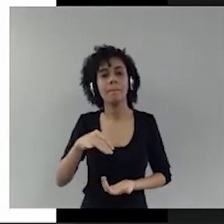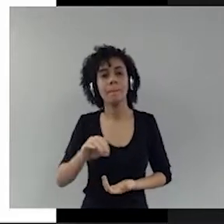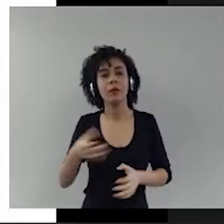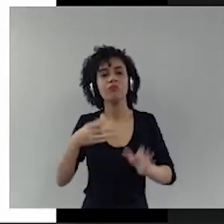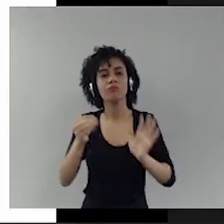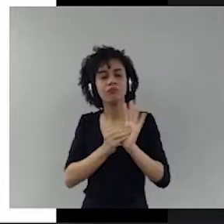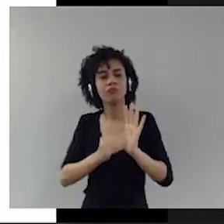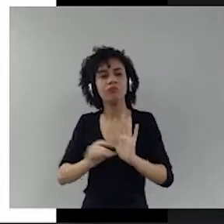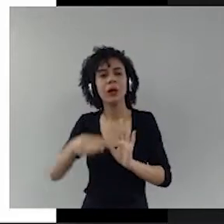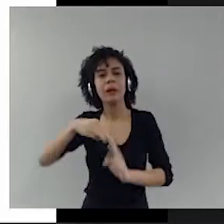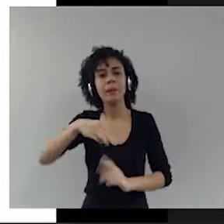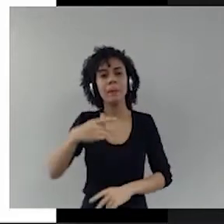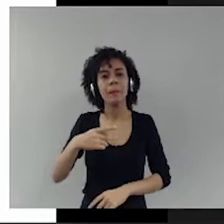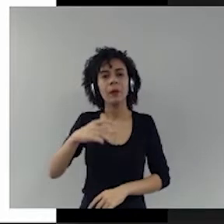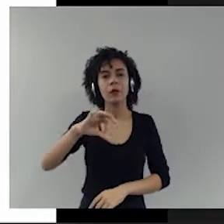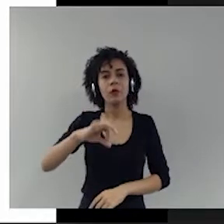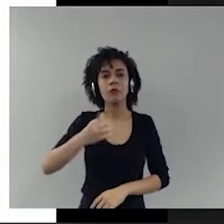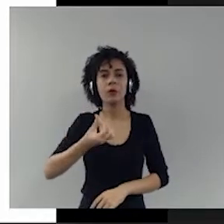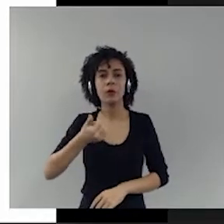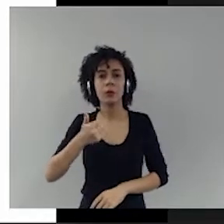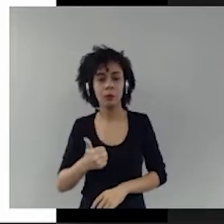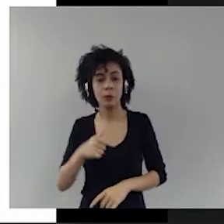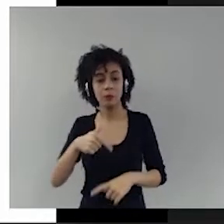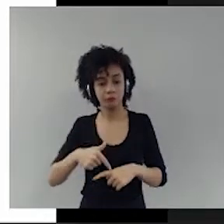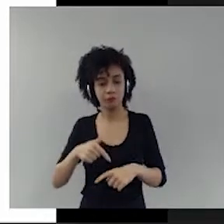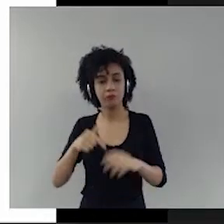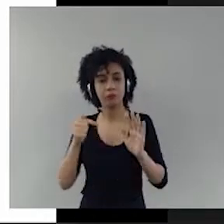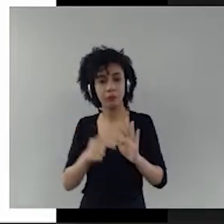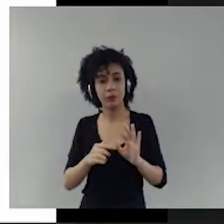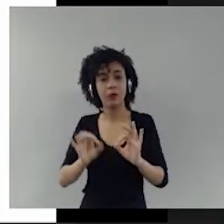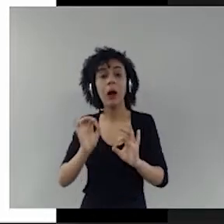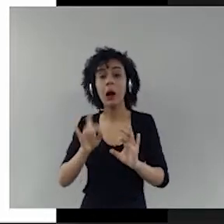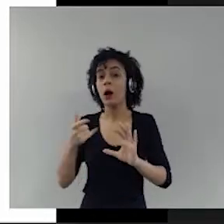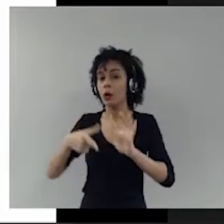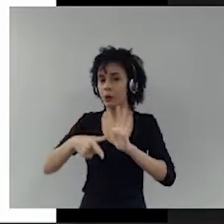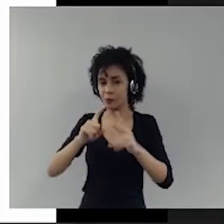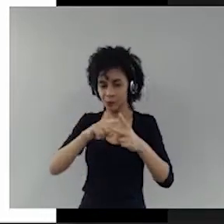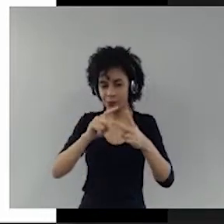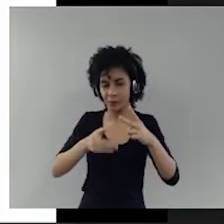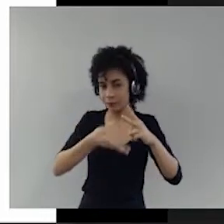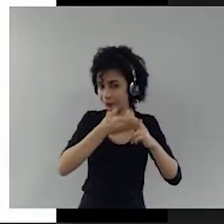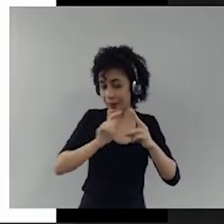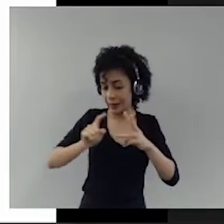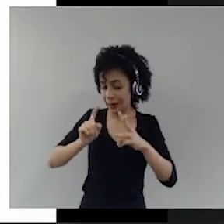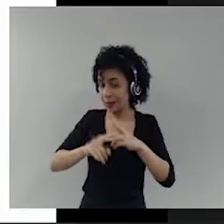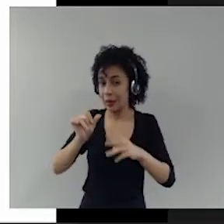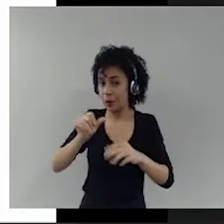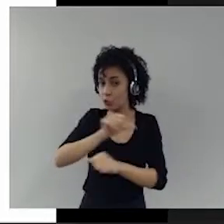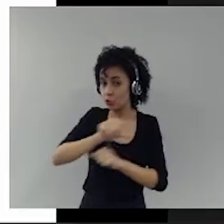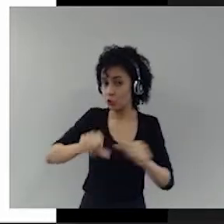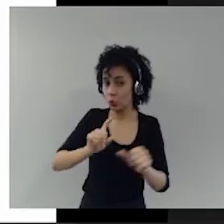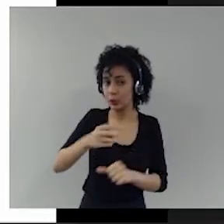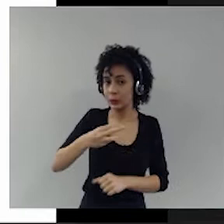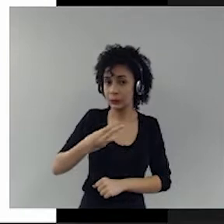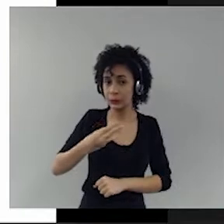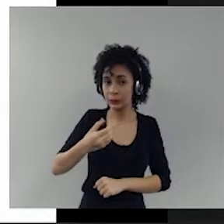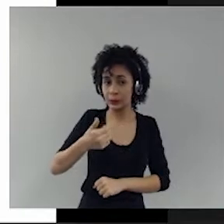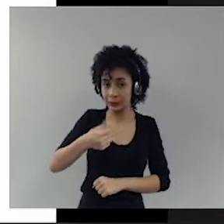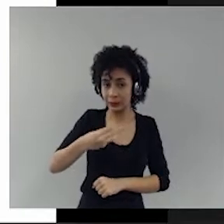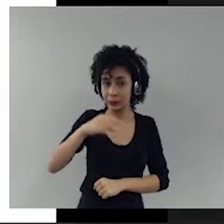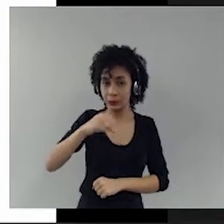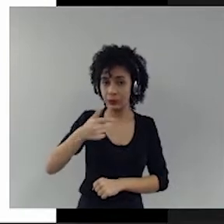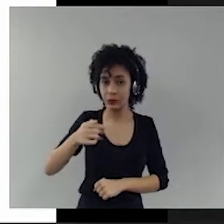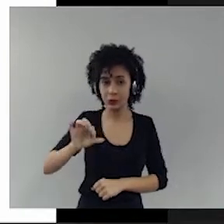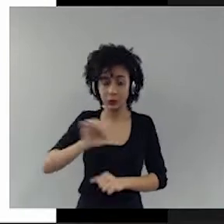adição da np 961 e ao contrário das duas anteriores ela não altera 13979 é uma